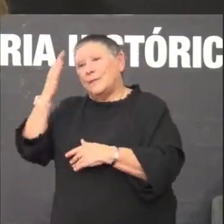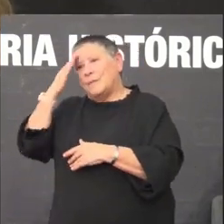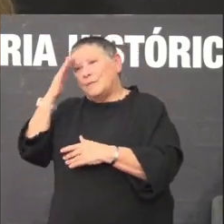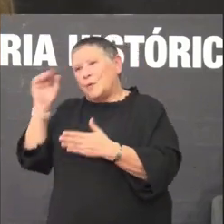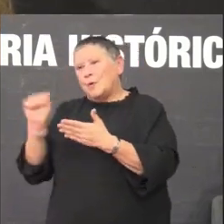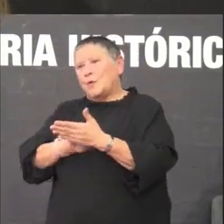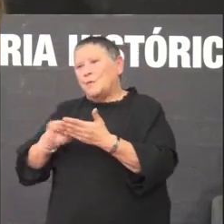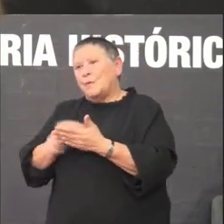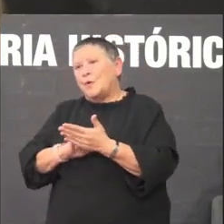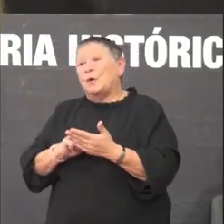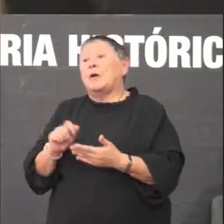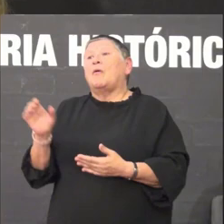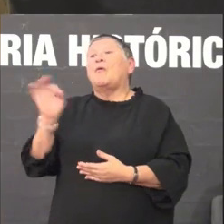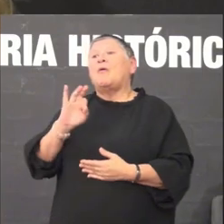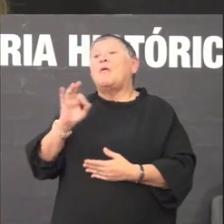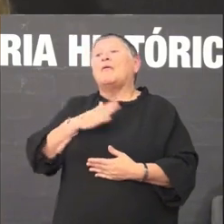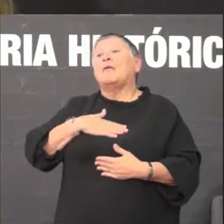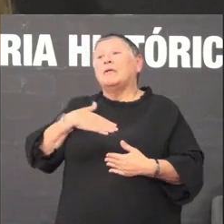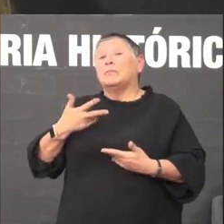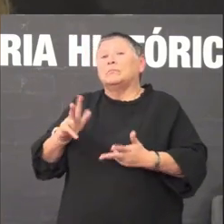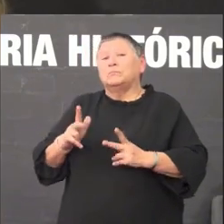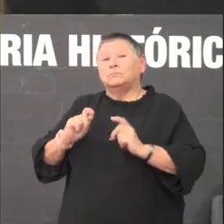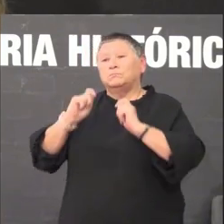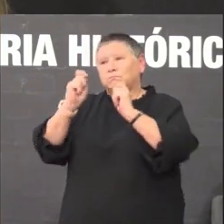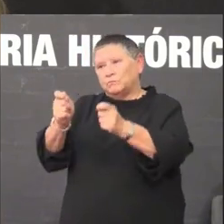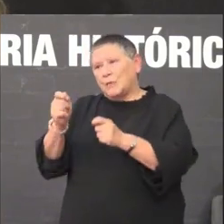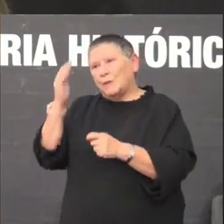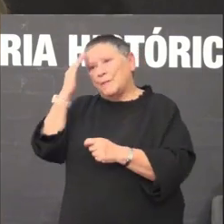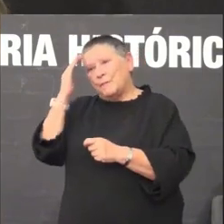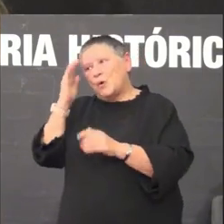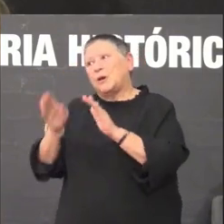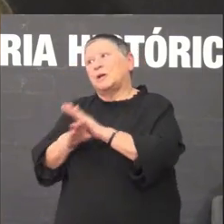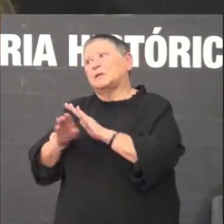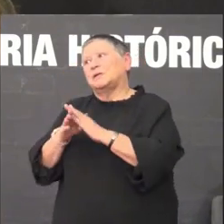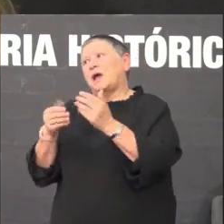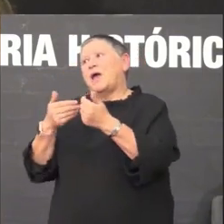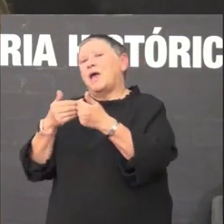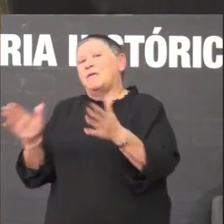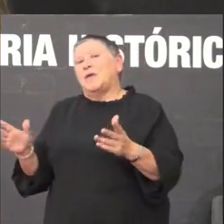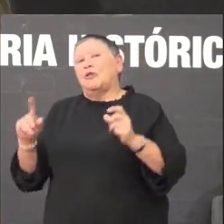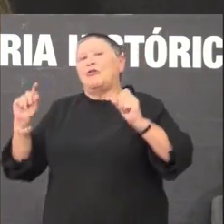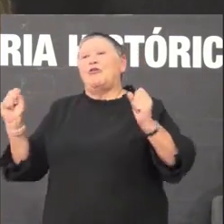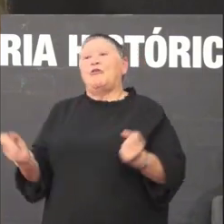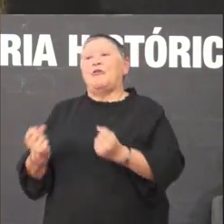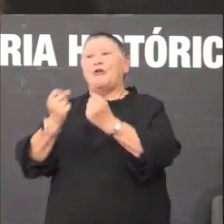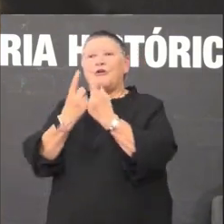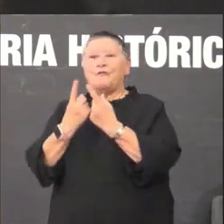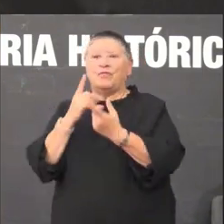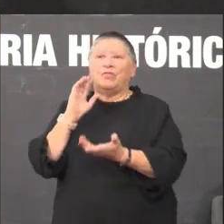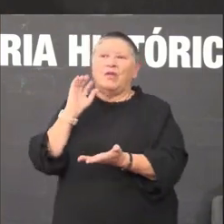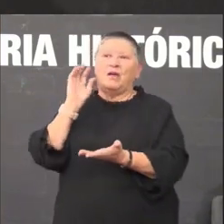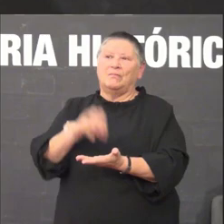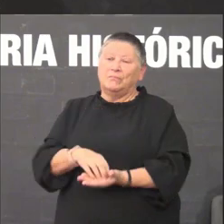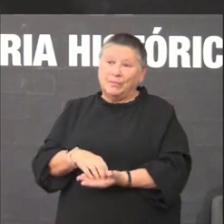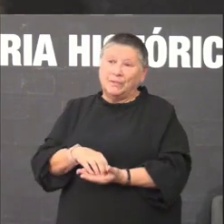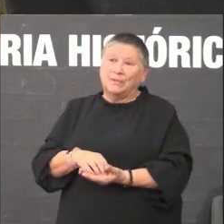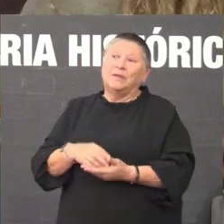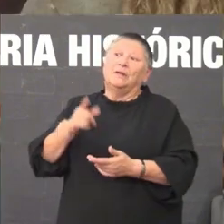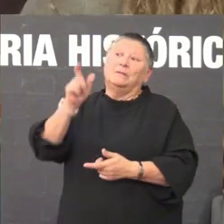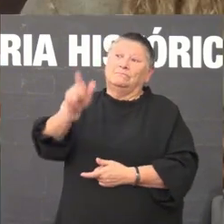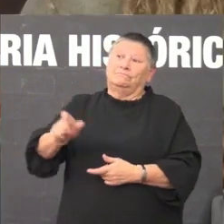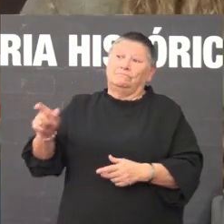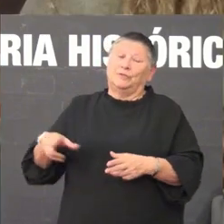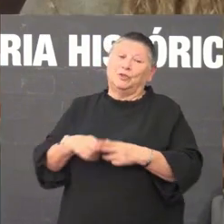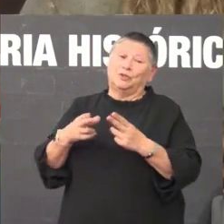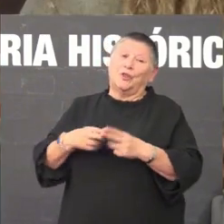oposição em nome daquilo que se pretendia que era, ou daquilo que oficialmente se falava, de uma pacificação da sociedade,